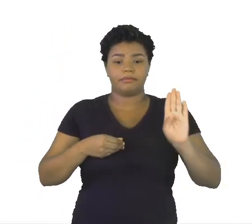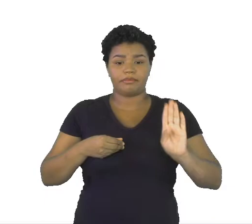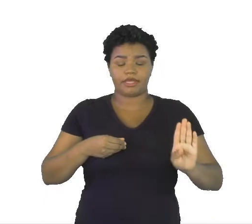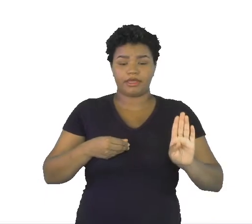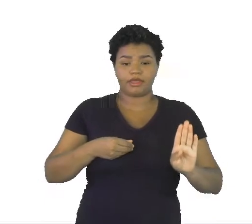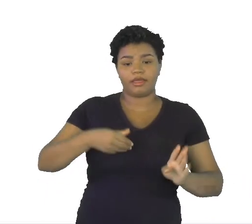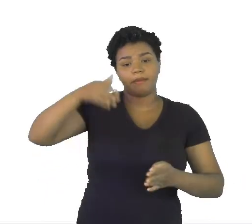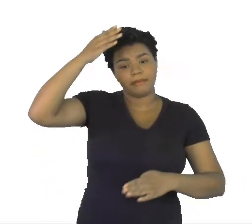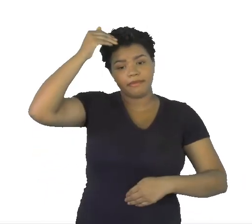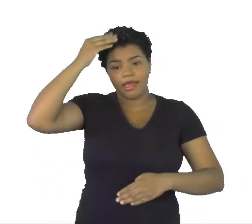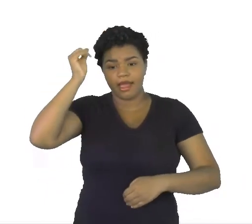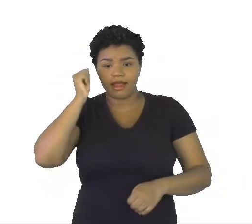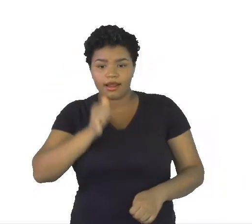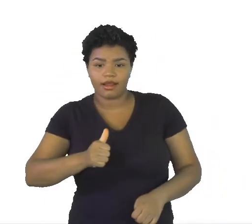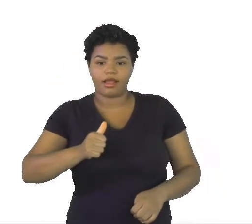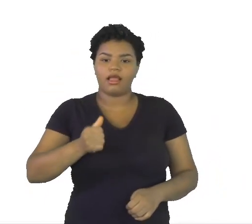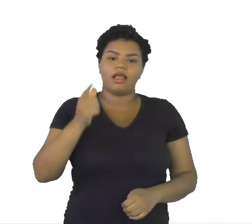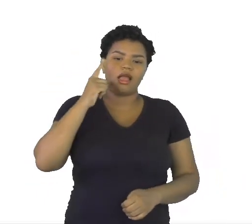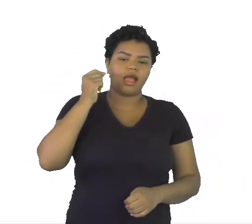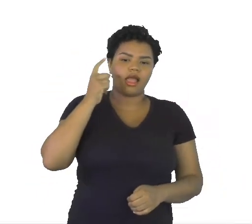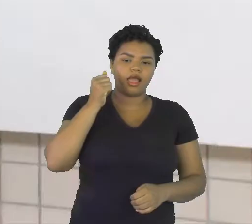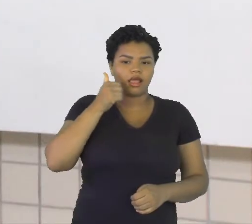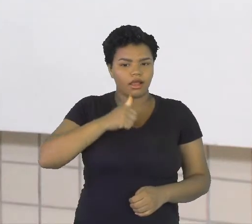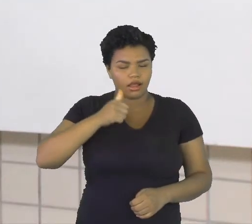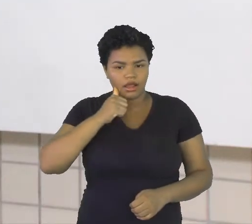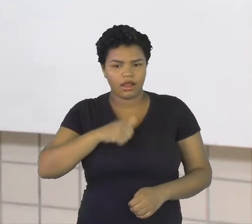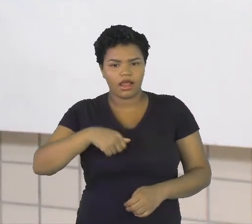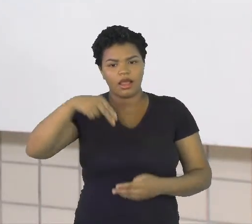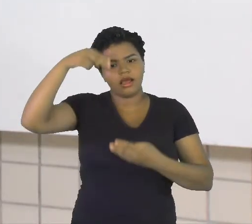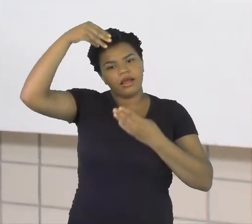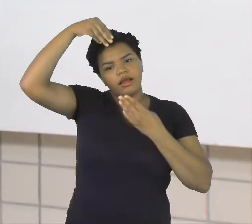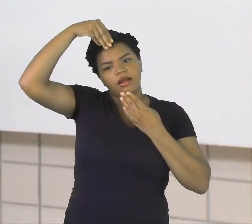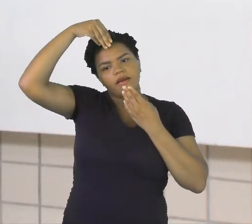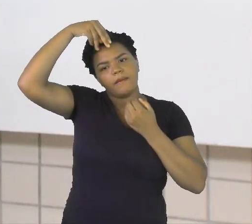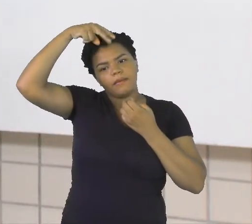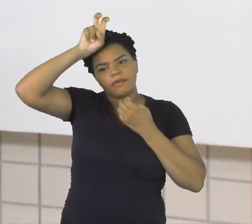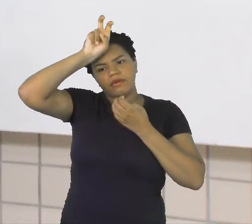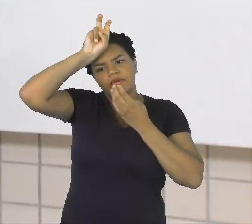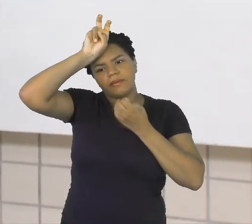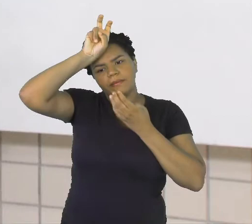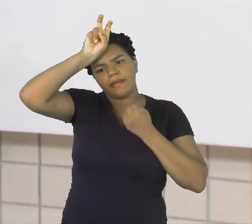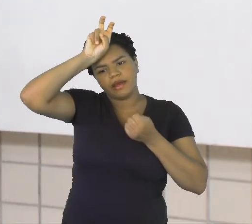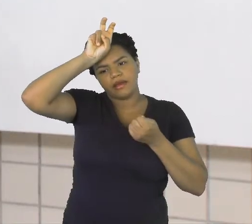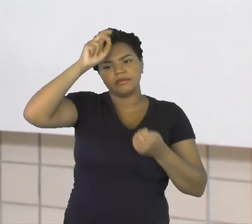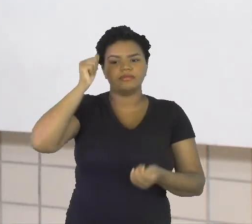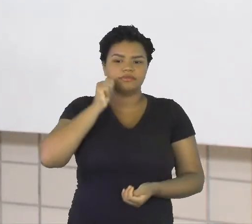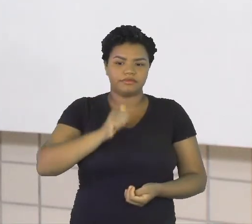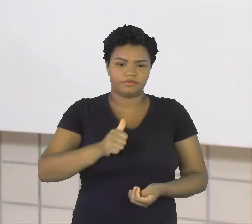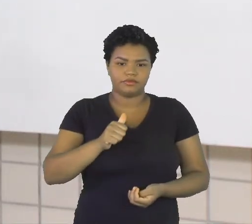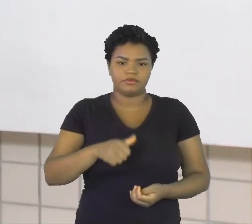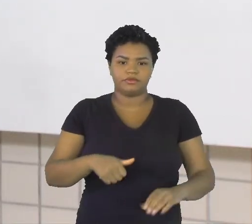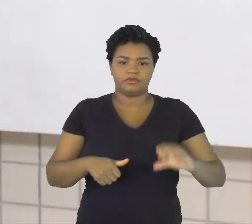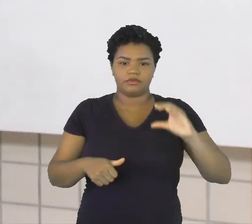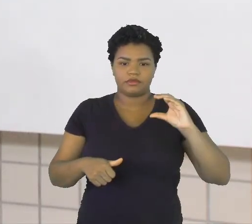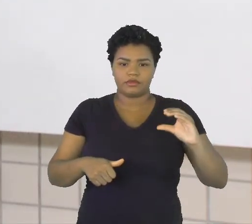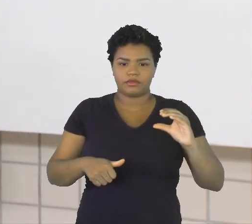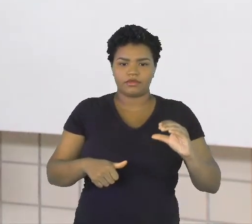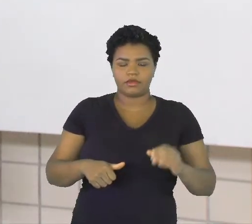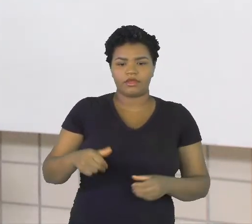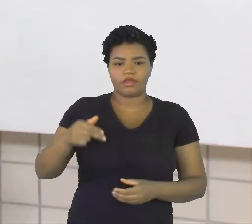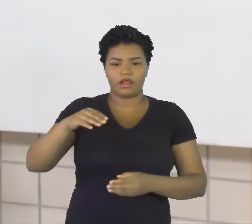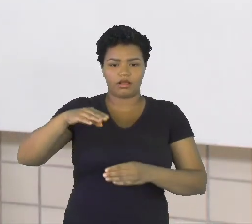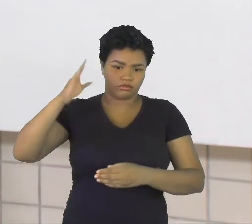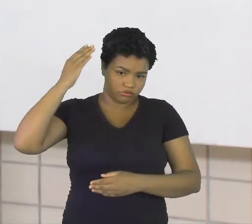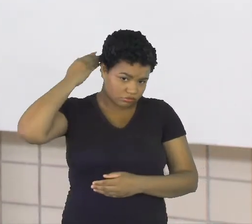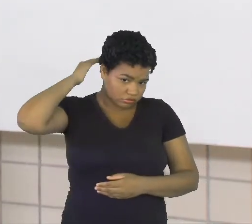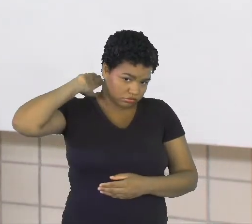C, camelo, boi e porca. Ou letra D, rato, sapo e vaca. Qual alternativa eu